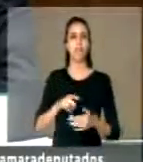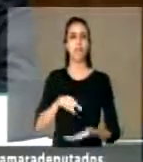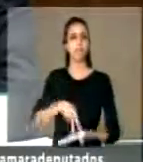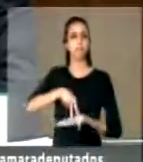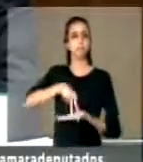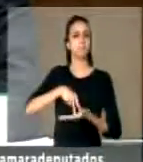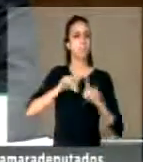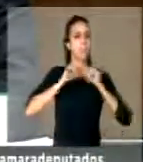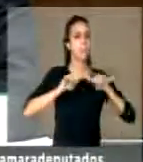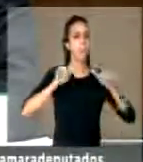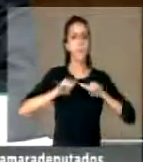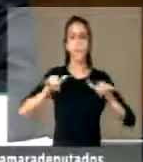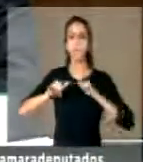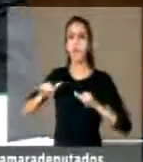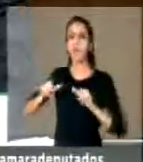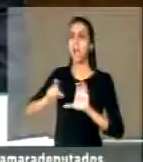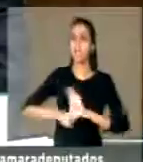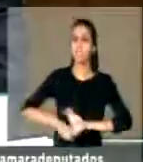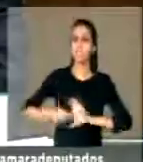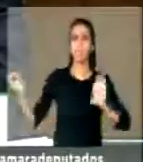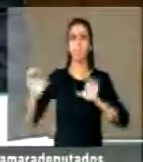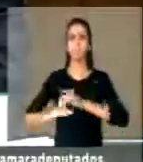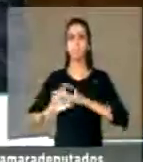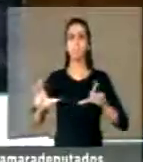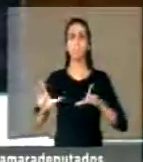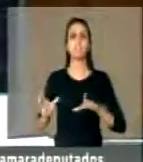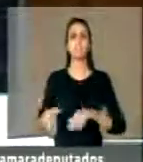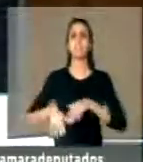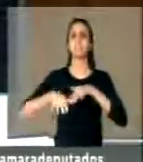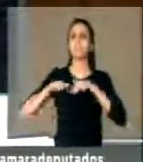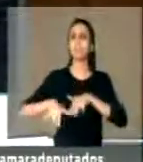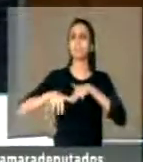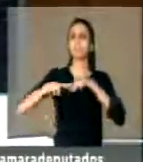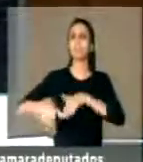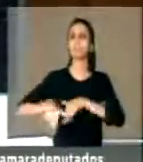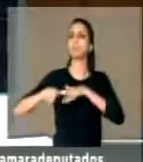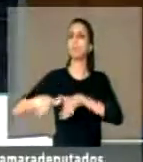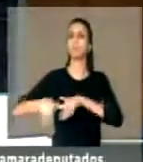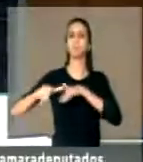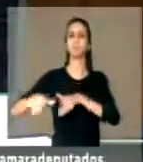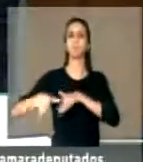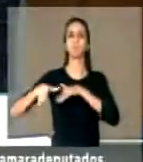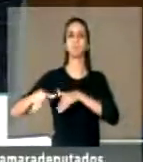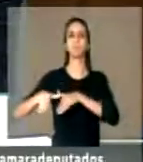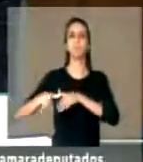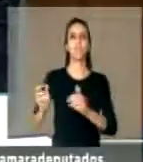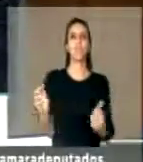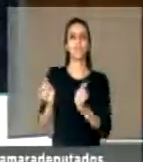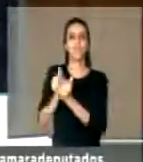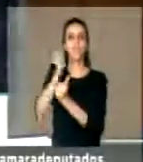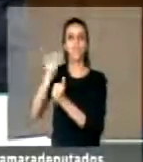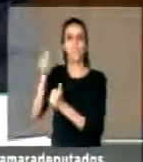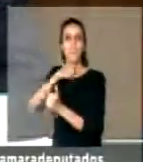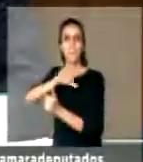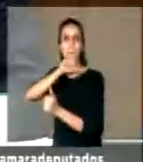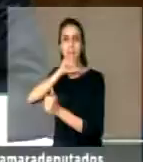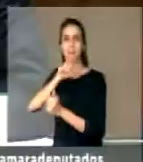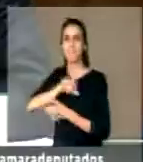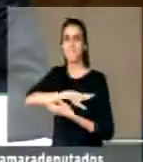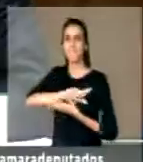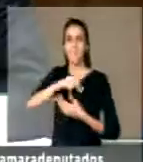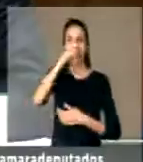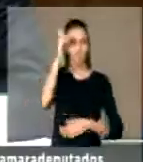a independência, sai em passeata até o Paço Municipal, onde com a mãe e caririenses